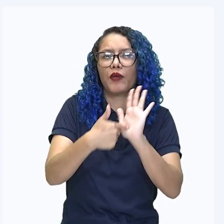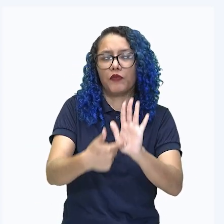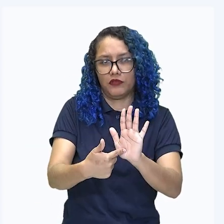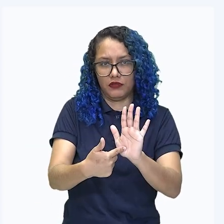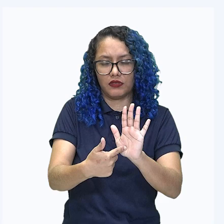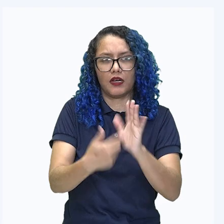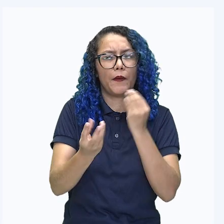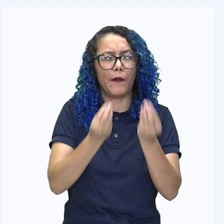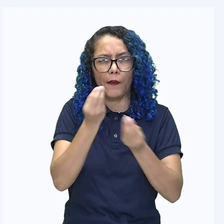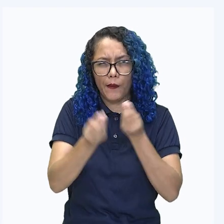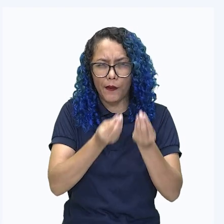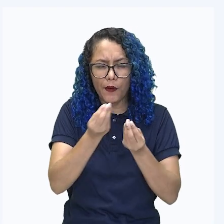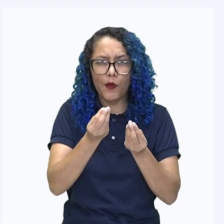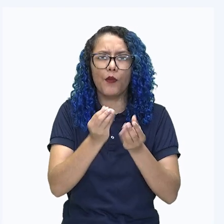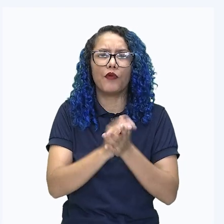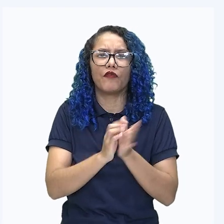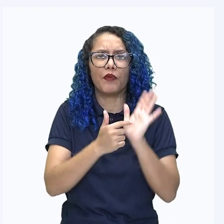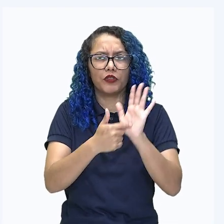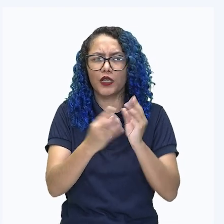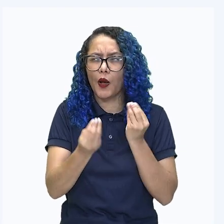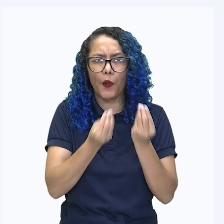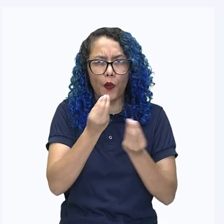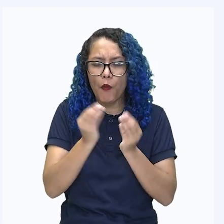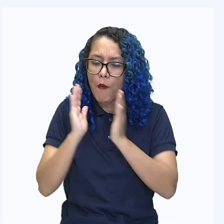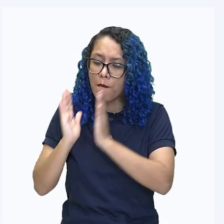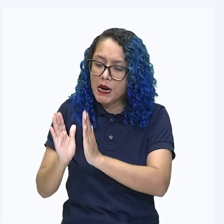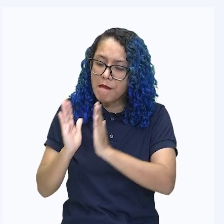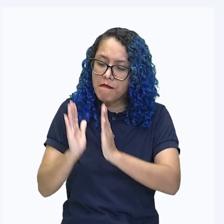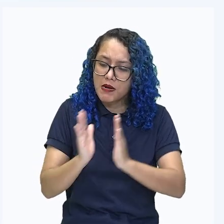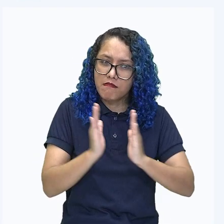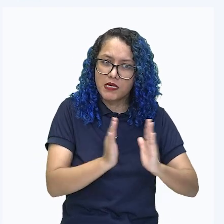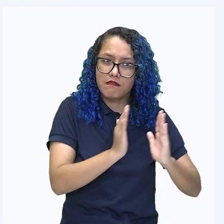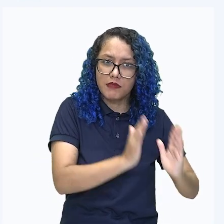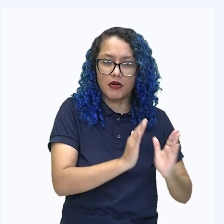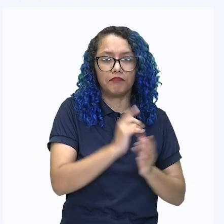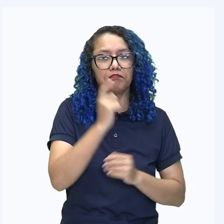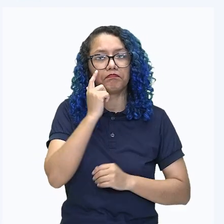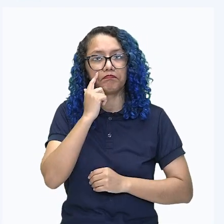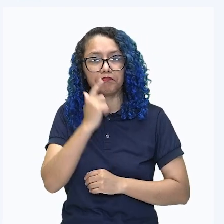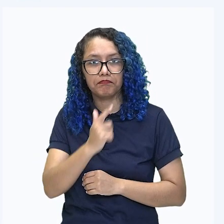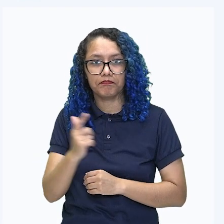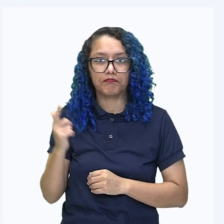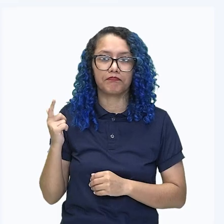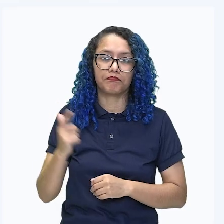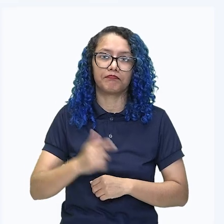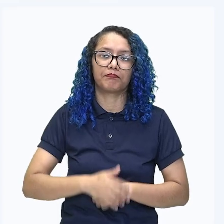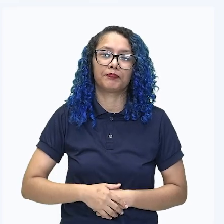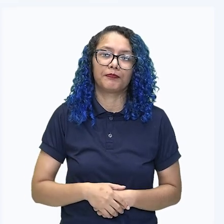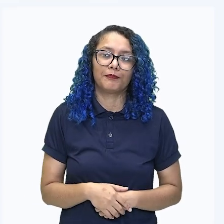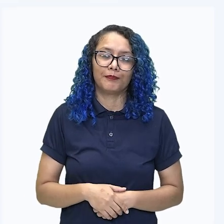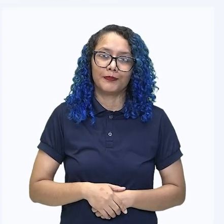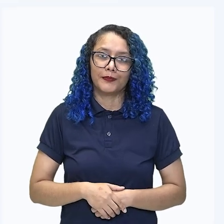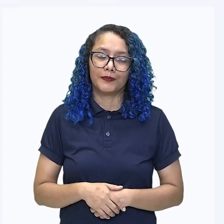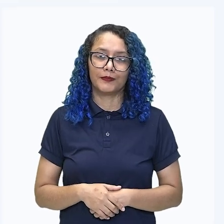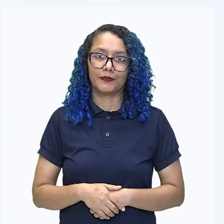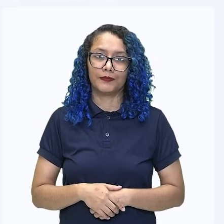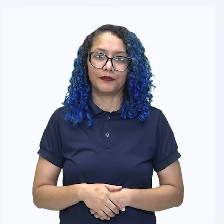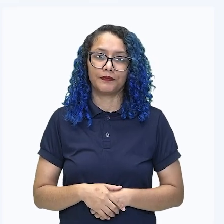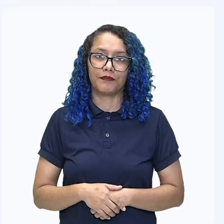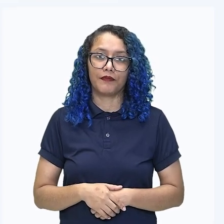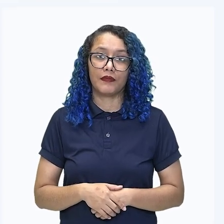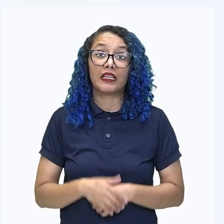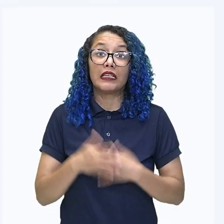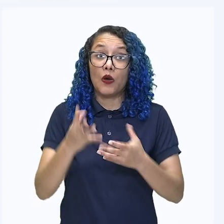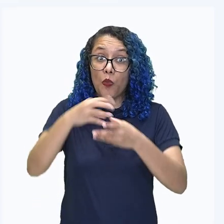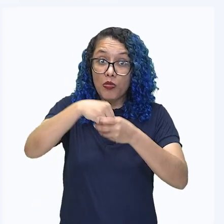daqui a pouco, a gente vai ter uma sequência de ações, né? No próximo slide, a gente tem eles exemplificados. Então, dentro